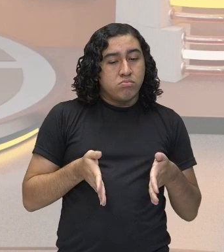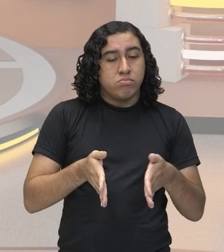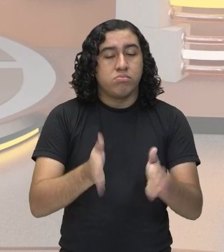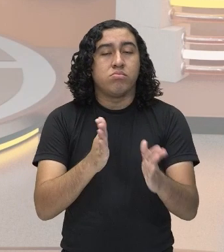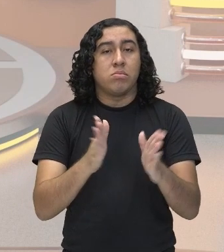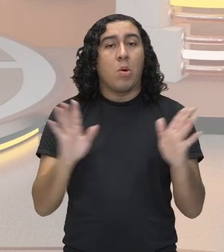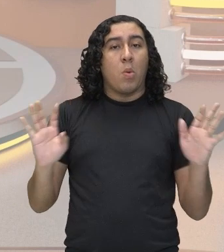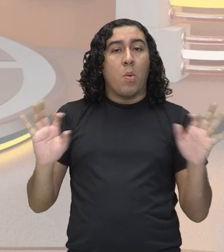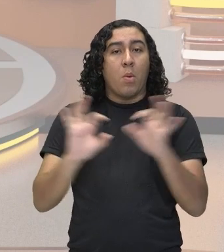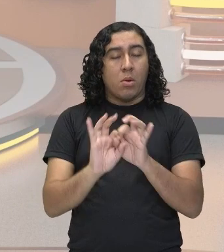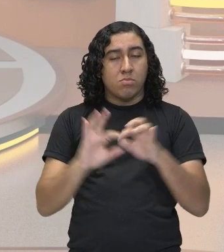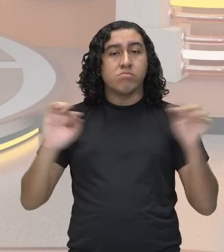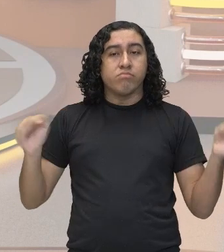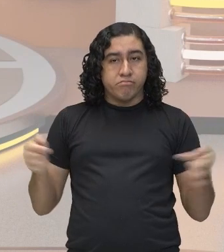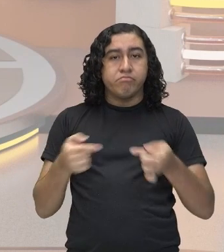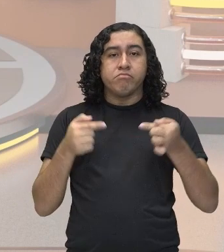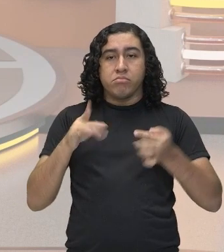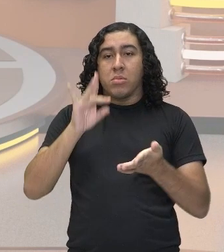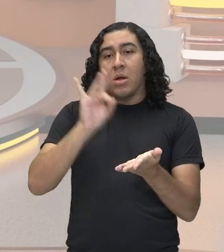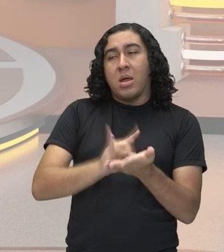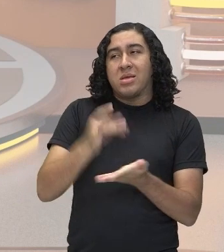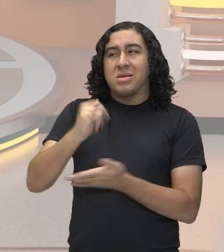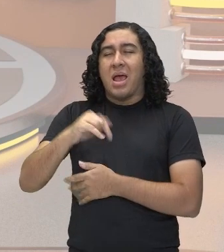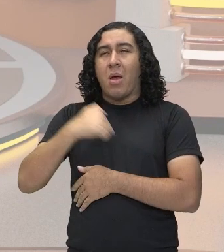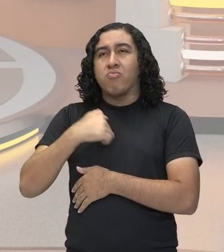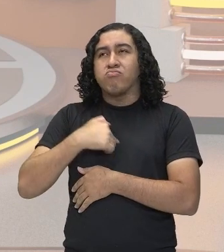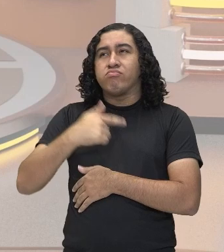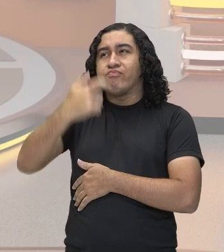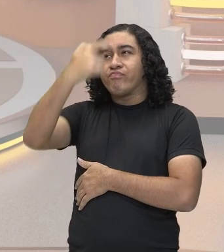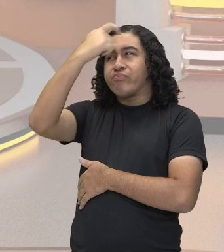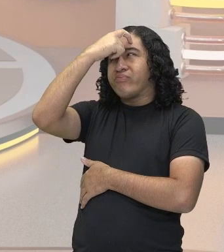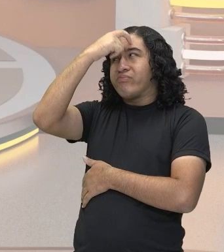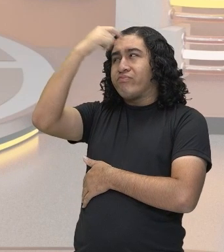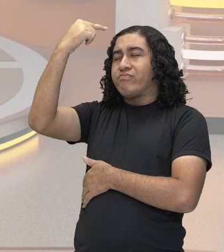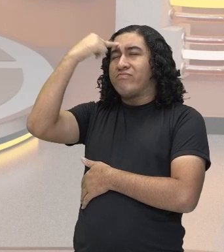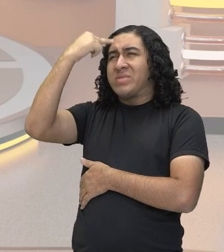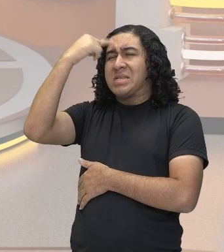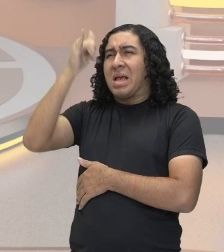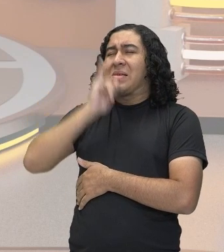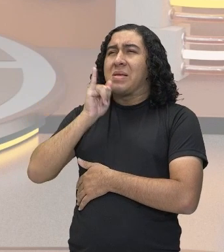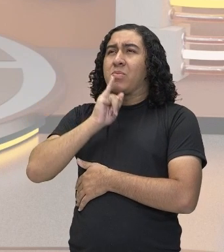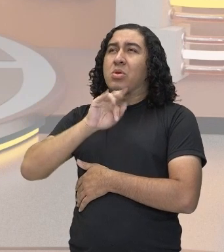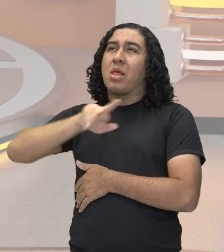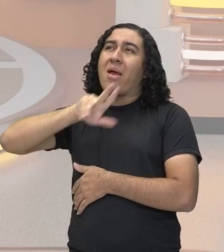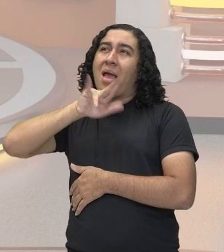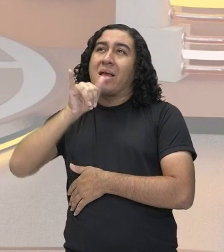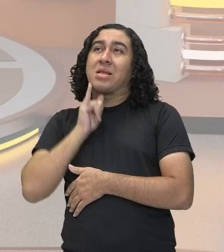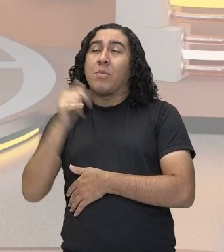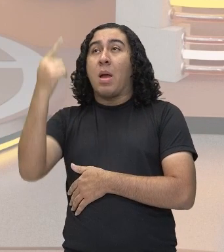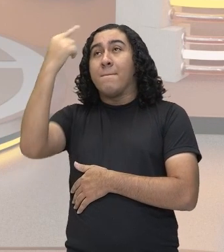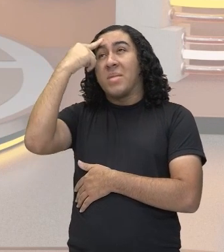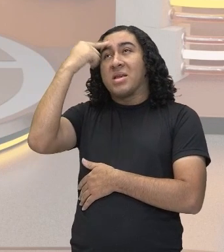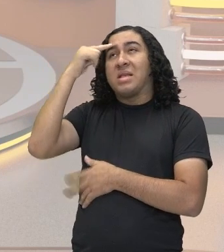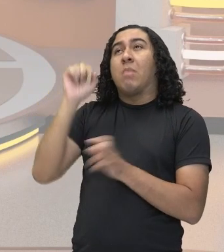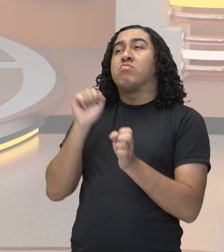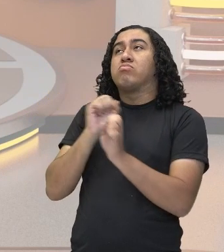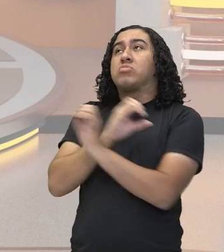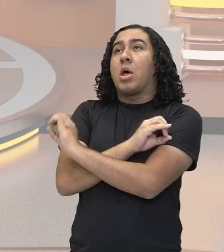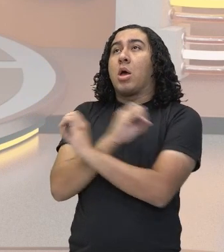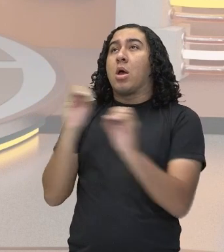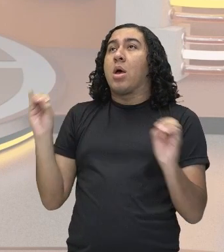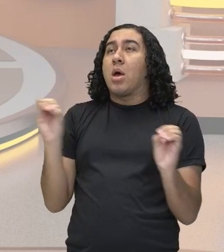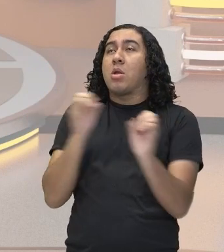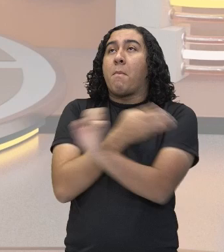alguma coisa. Se eu estou pensando, eu não estou pensando no nada. O pensamento